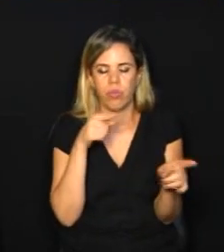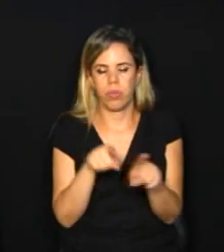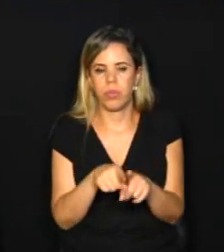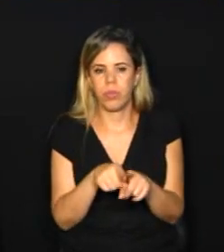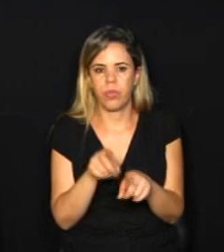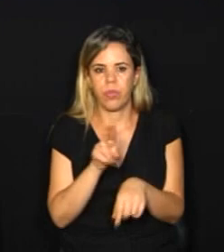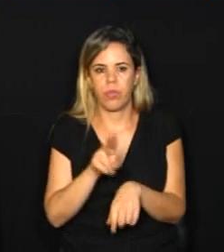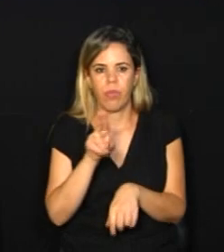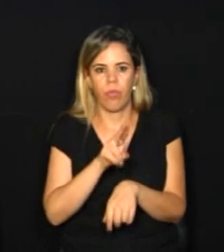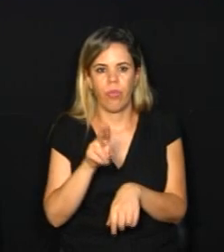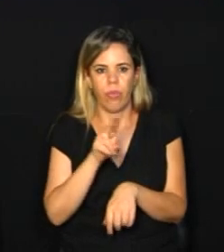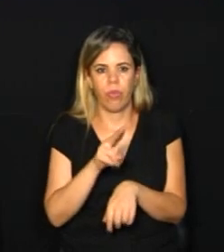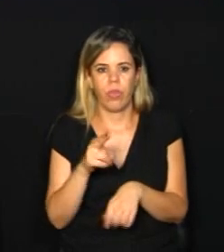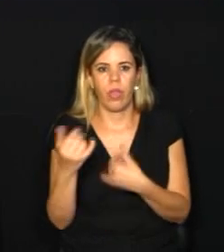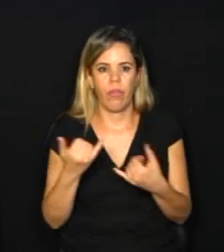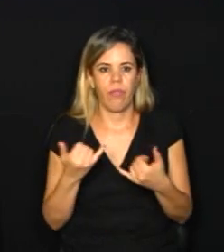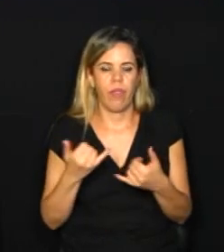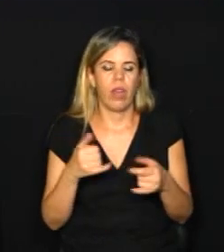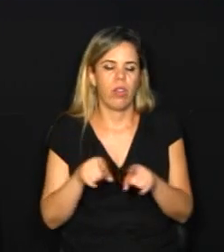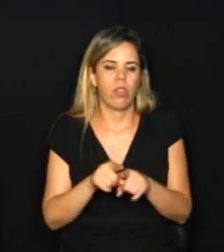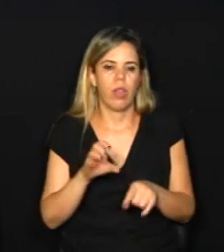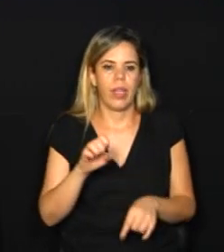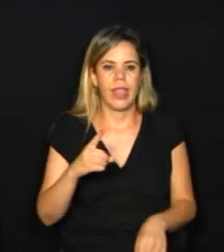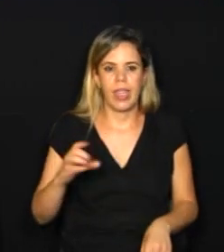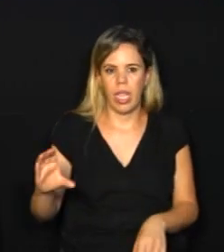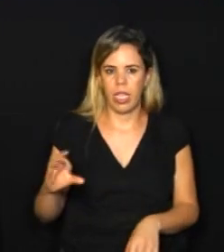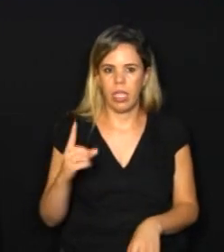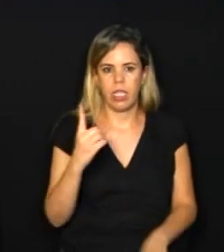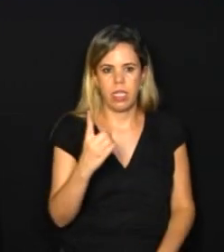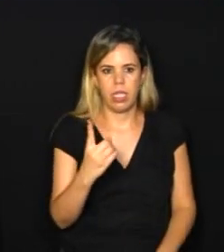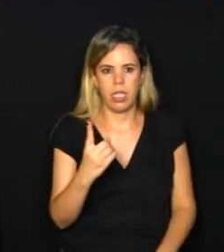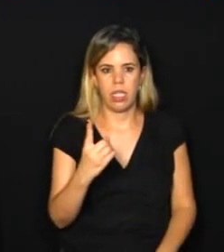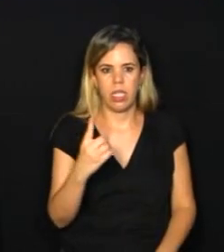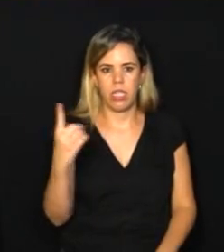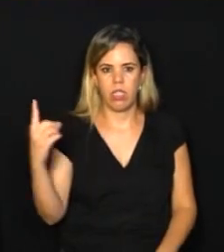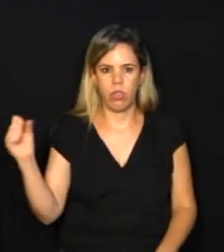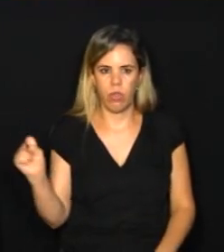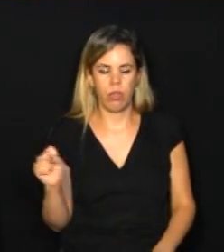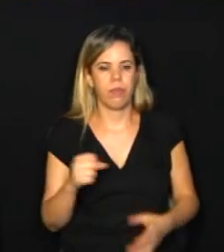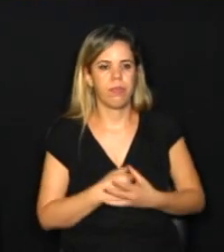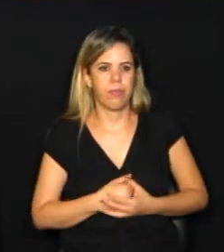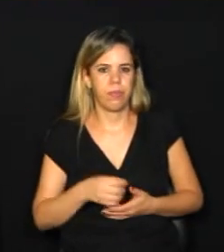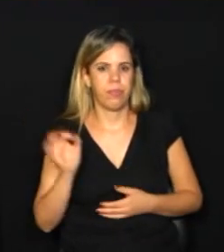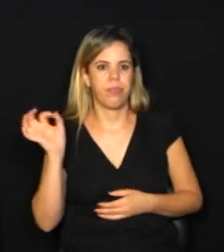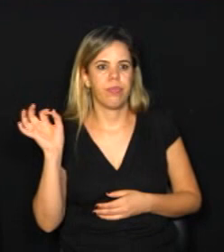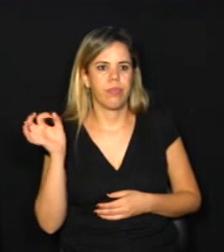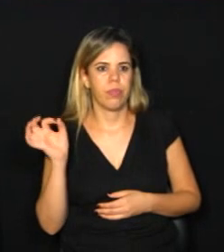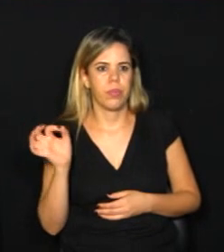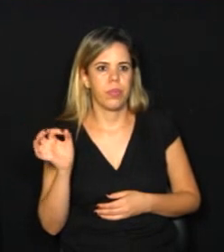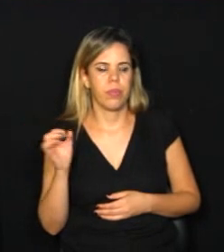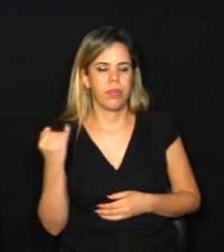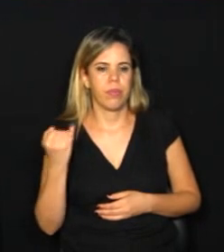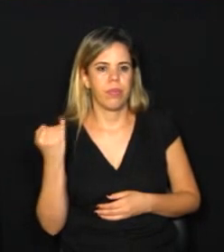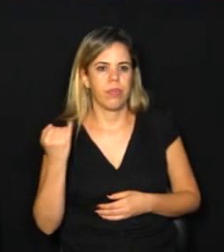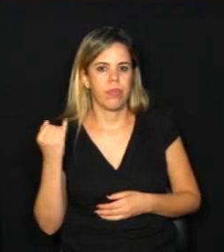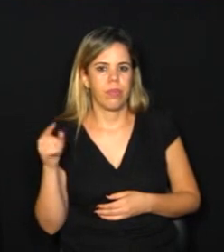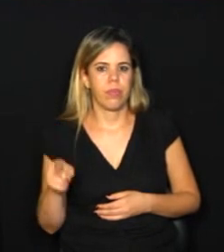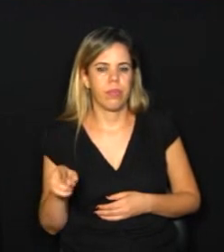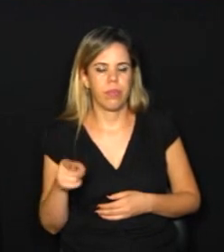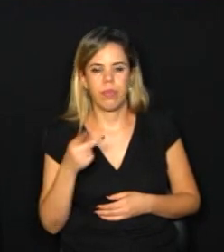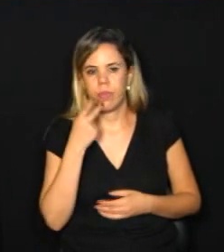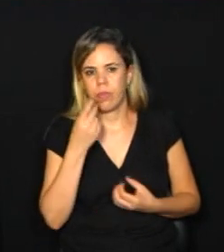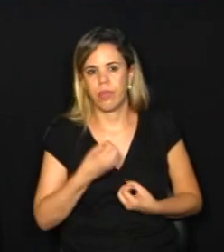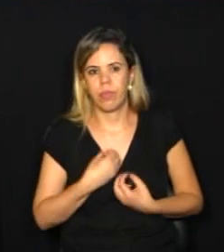pode usar o Fale Conosco da INDEC através do número 118. Exatamente, tão importantíssimas